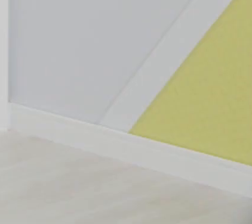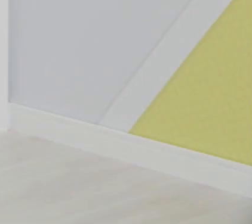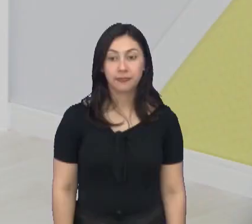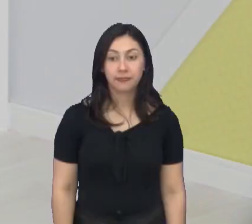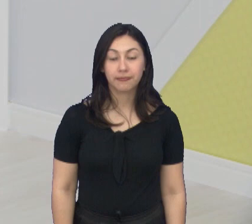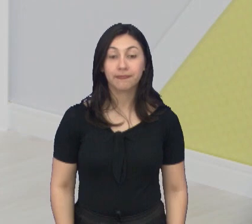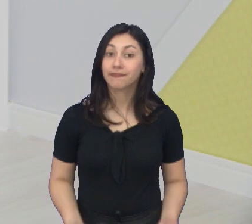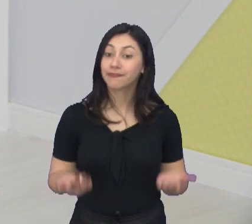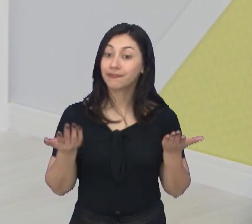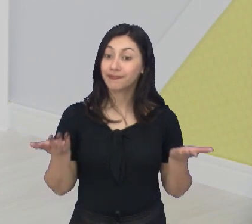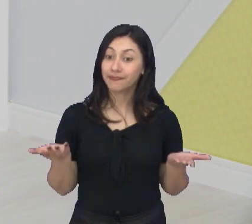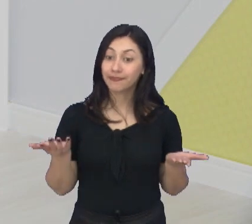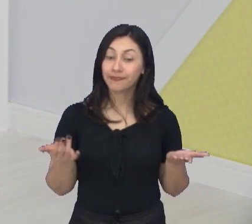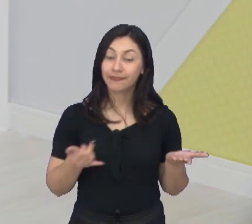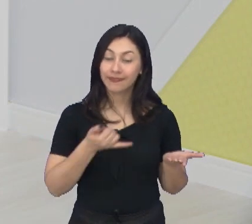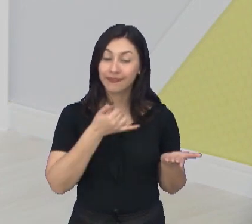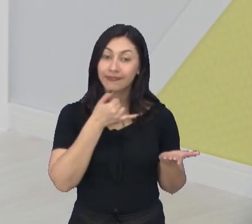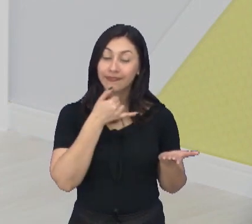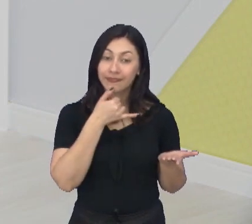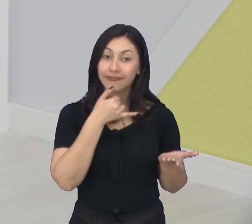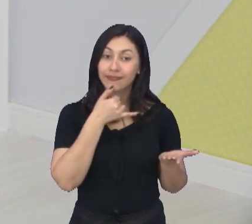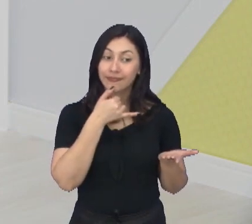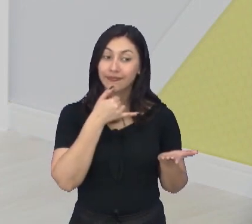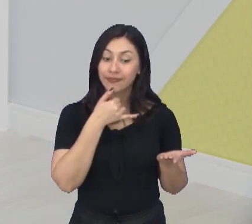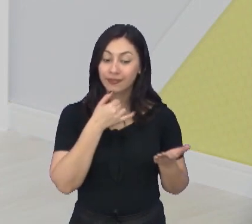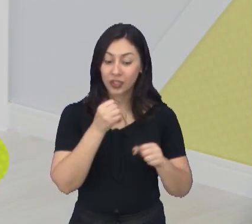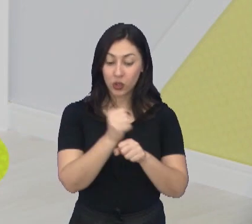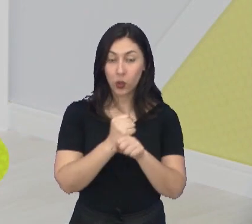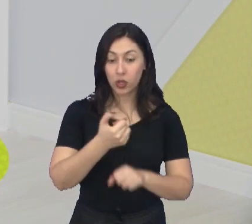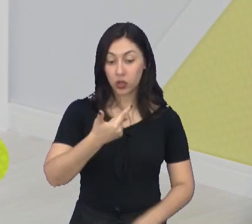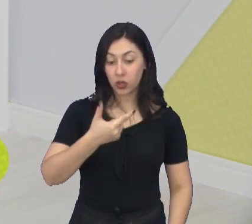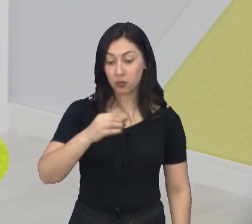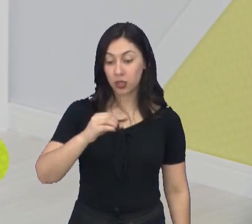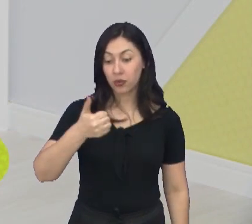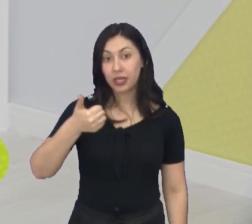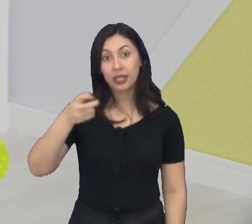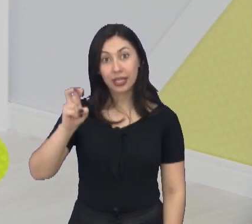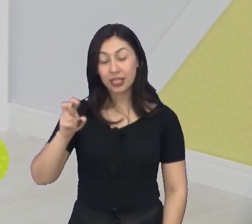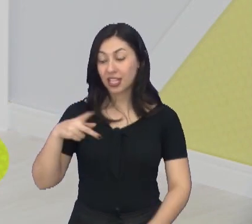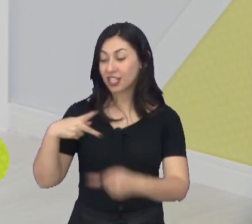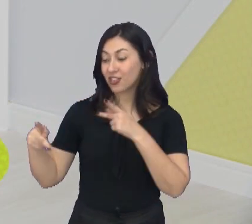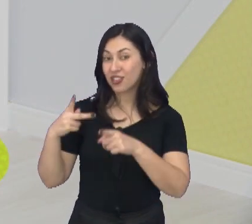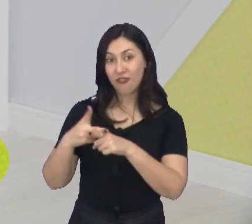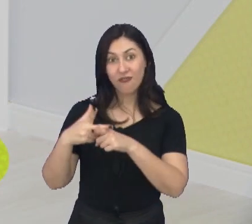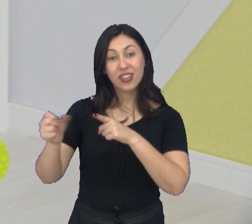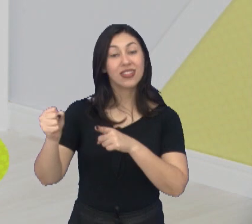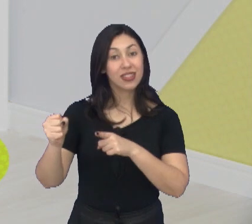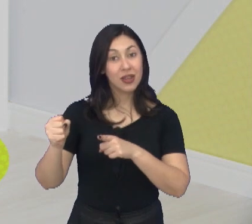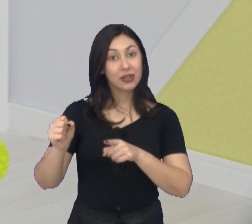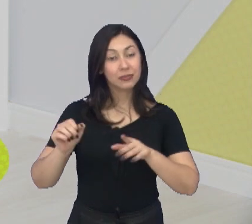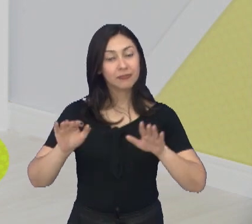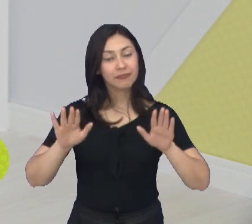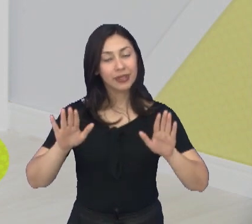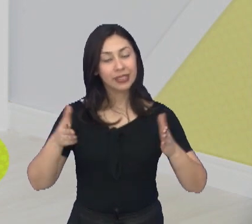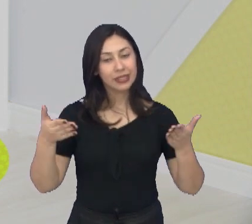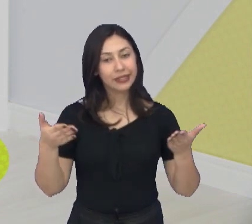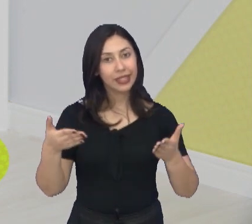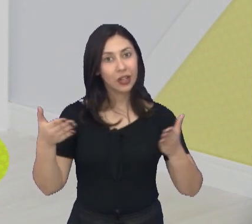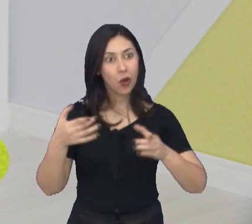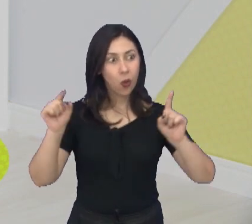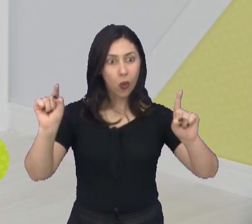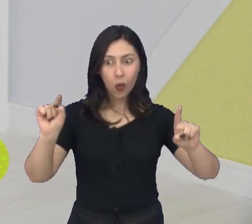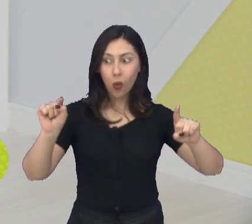Pois é, Brunão, infelizmente, né, 2015 passou, São José foi bem, foi campeão lá no Hugo Ramos, mas agora é o encontro